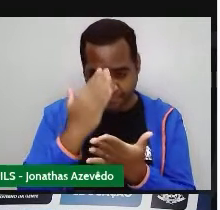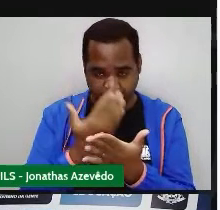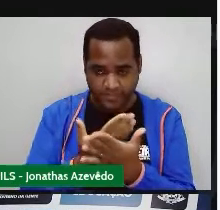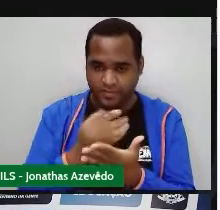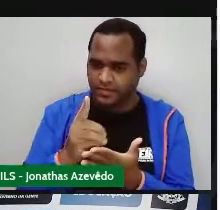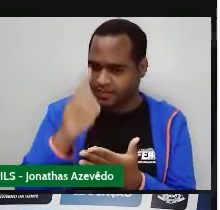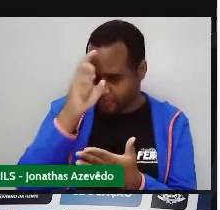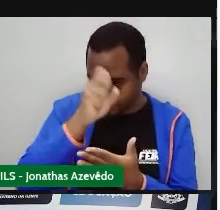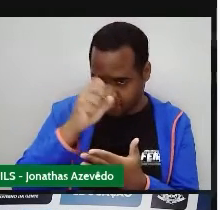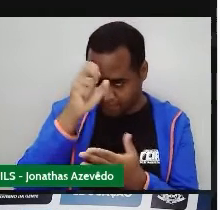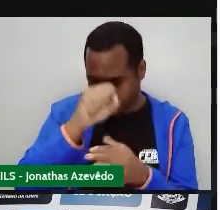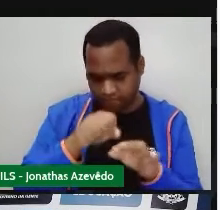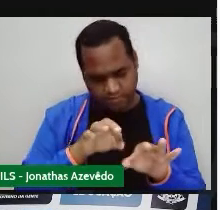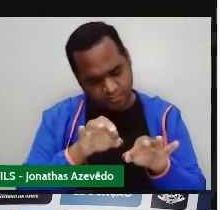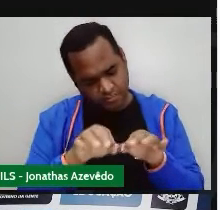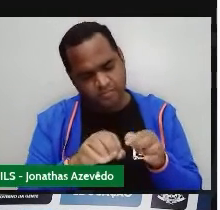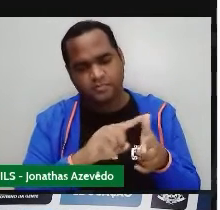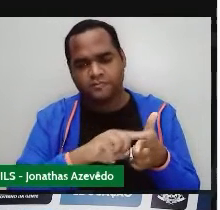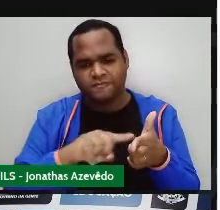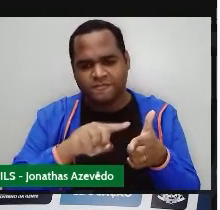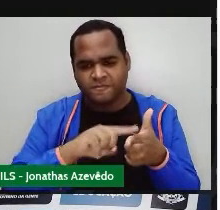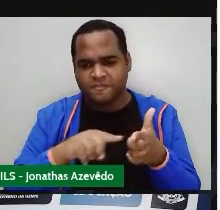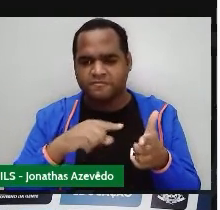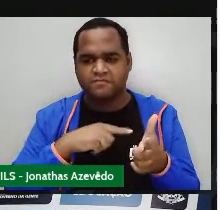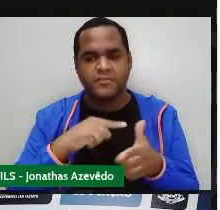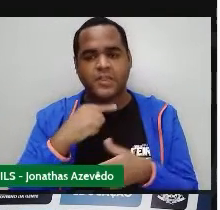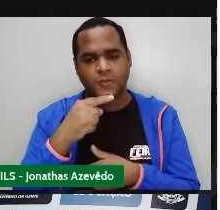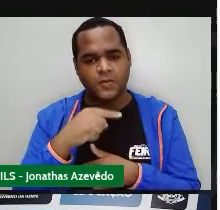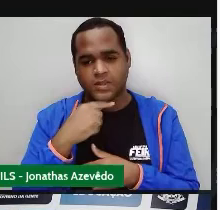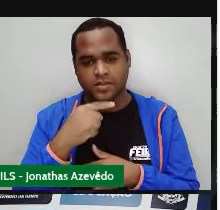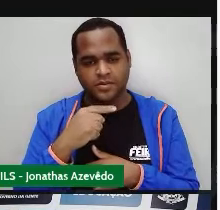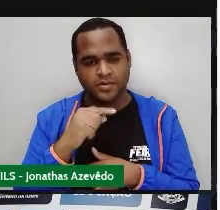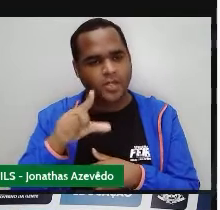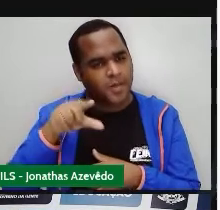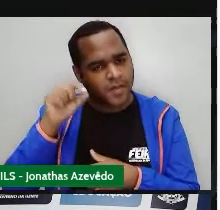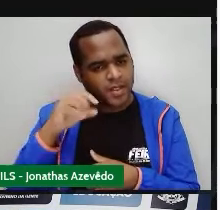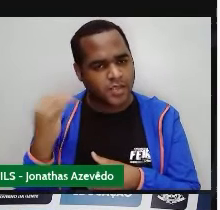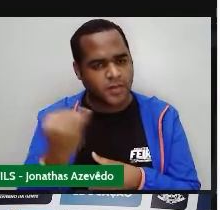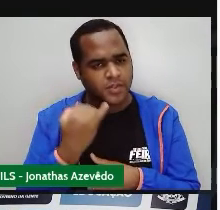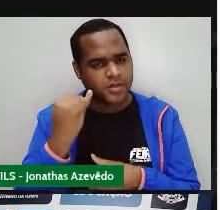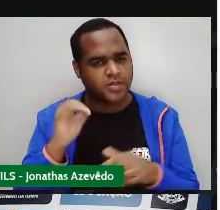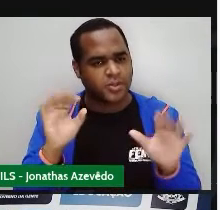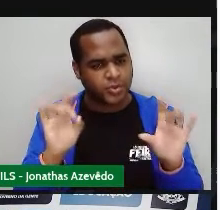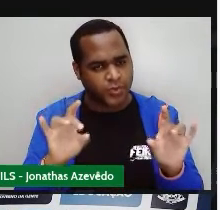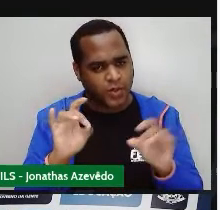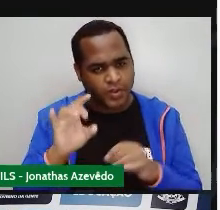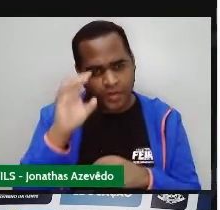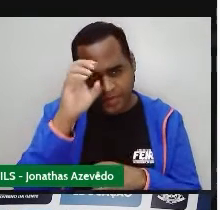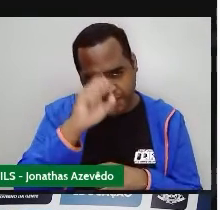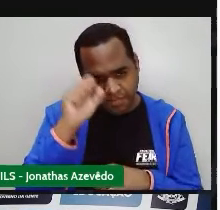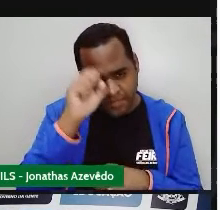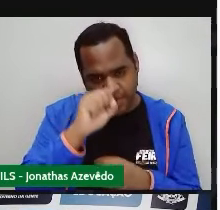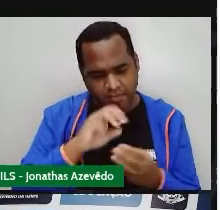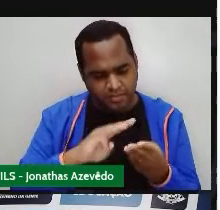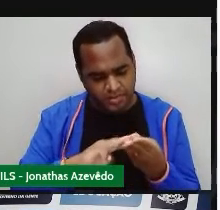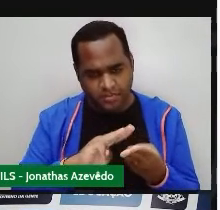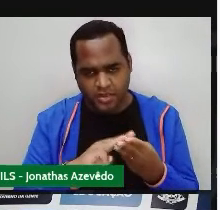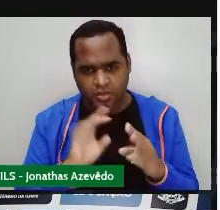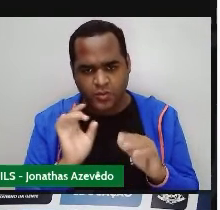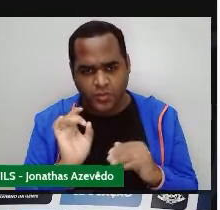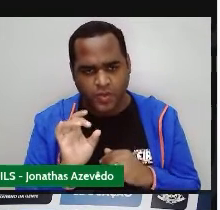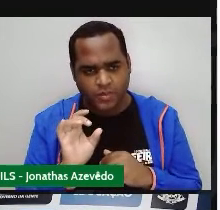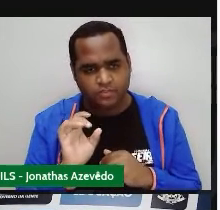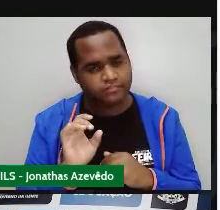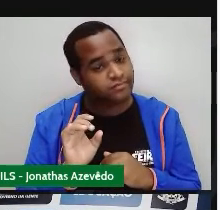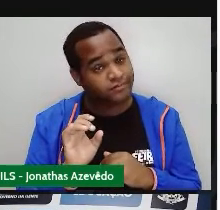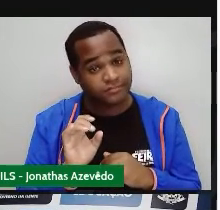aprender resolver problemas mas um detalhe Não é só para aprender resolver problemas de matemática